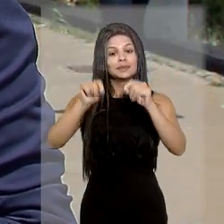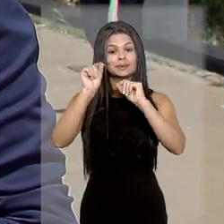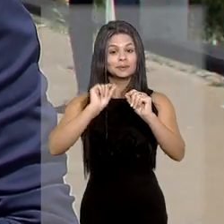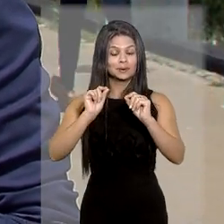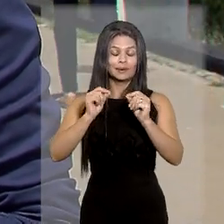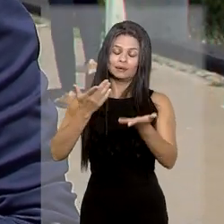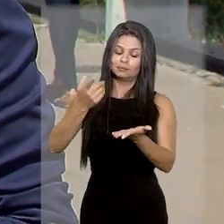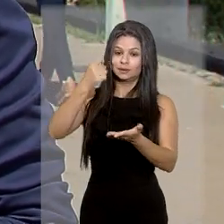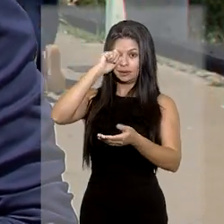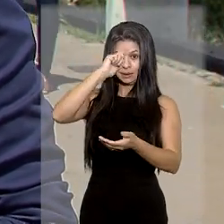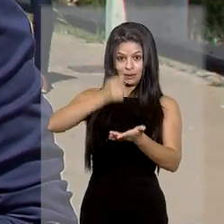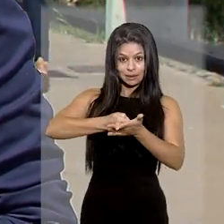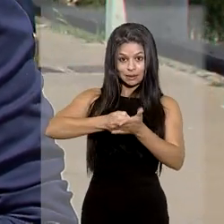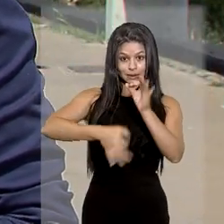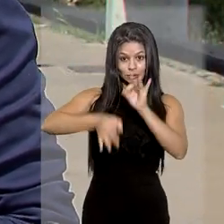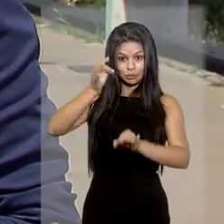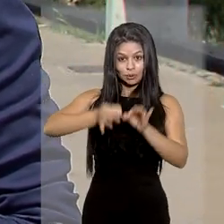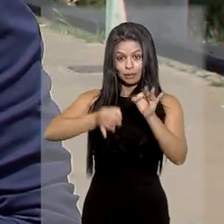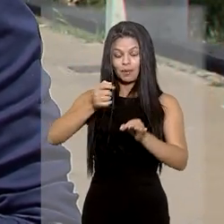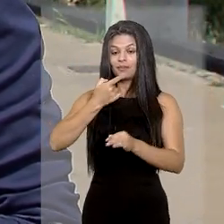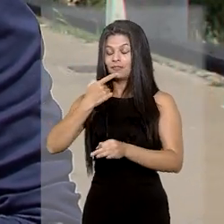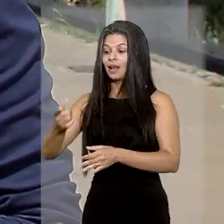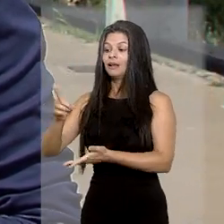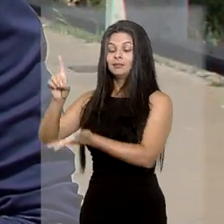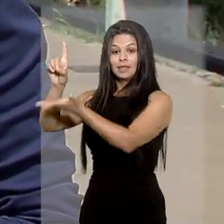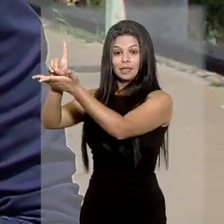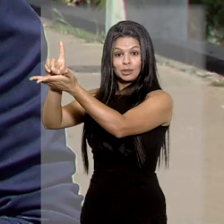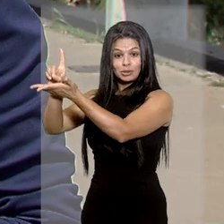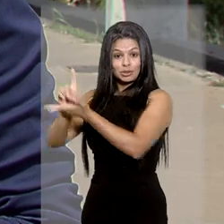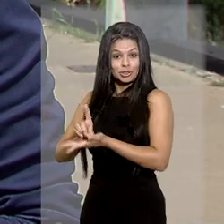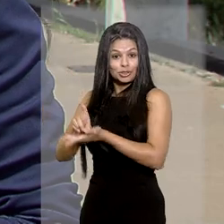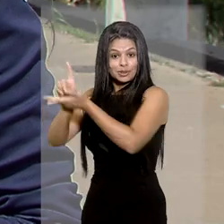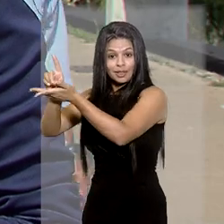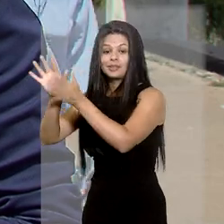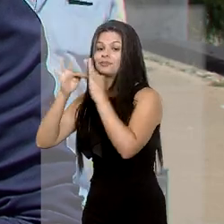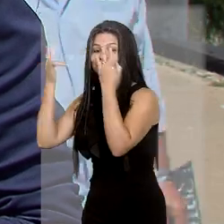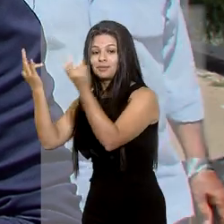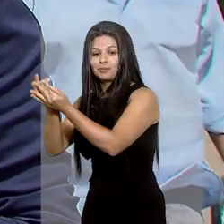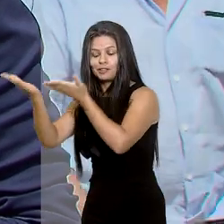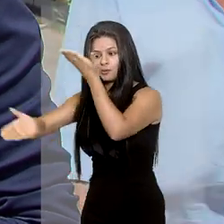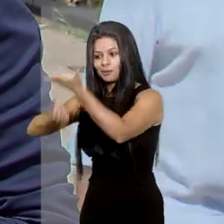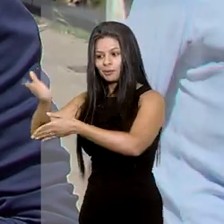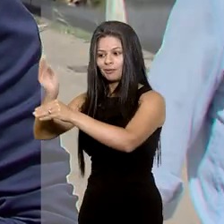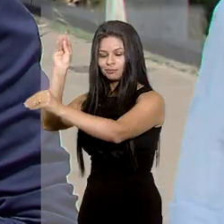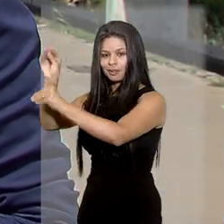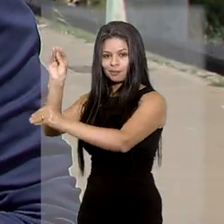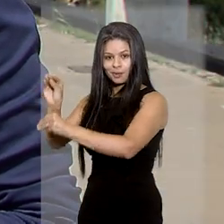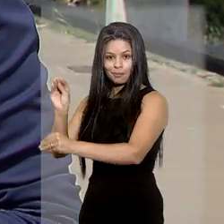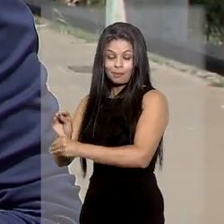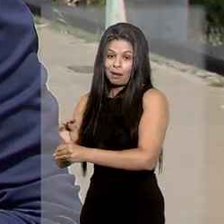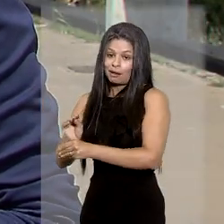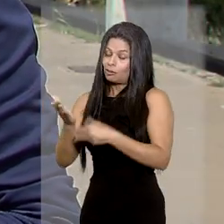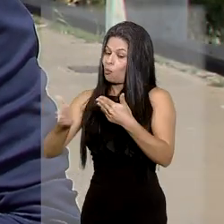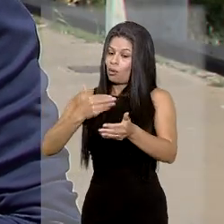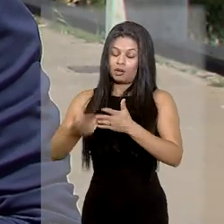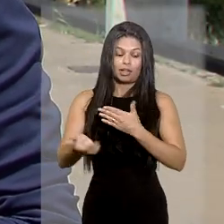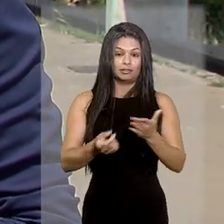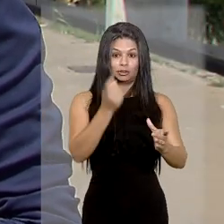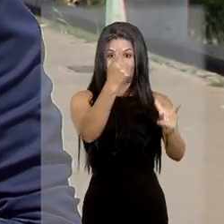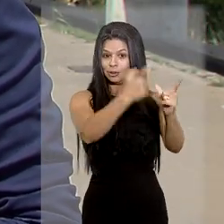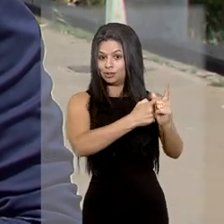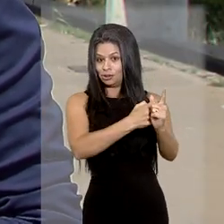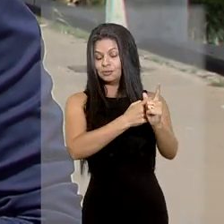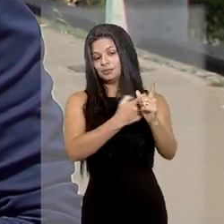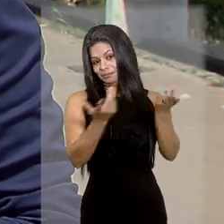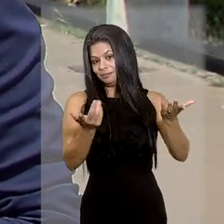constritiva não comprometer a subsistência digna do devedor e de sua família independentemente da natureza da dívida ou dos